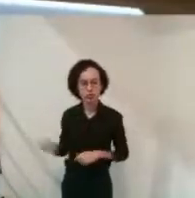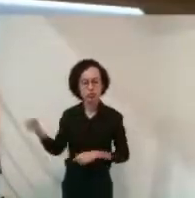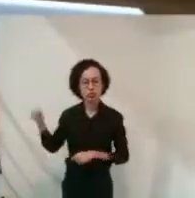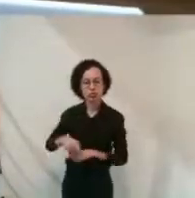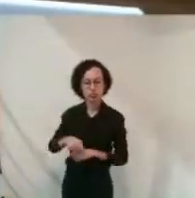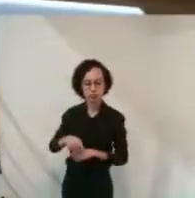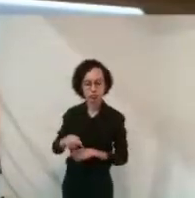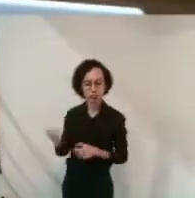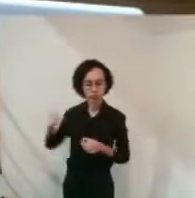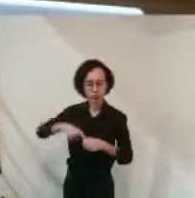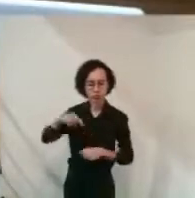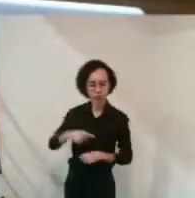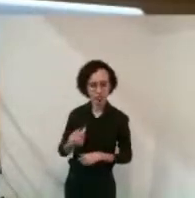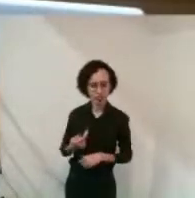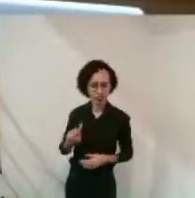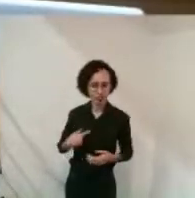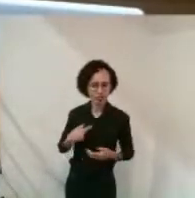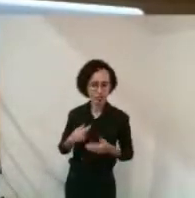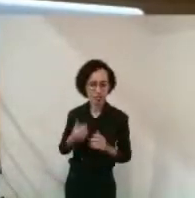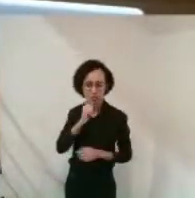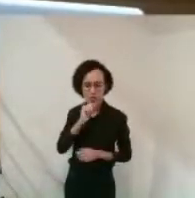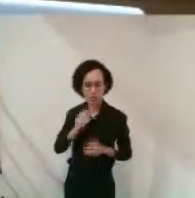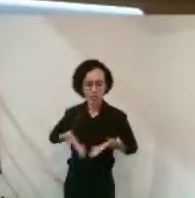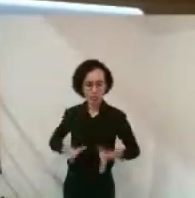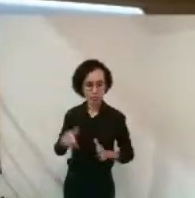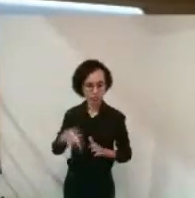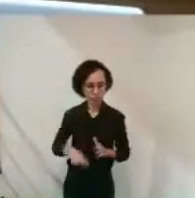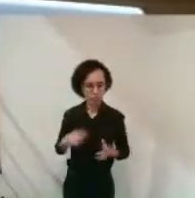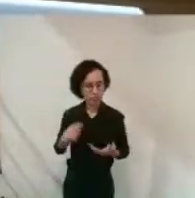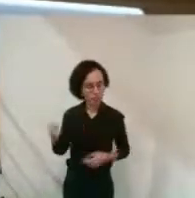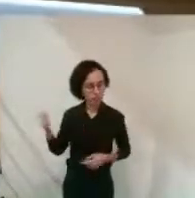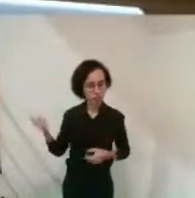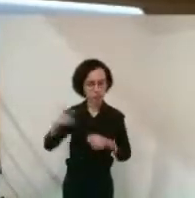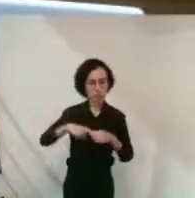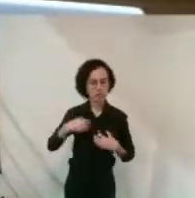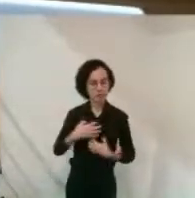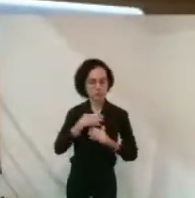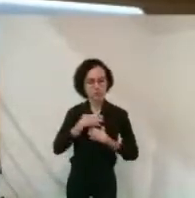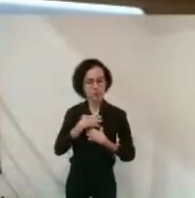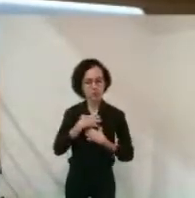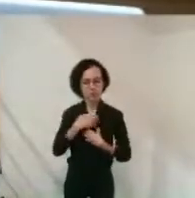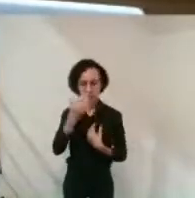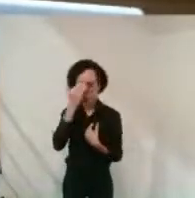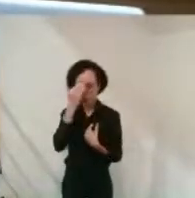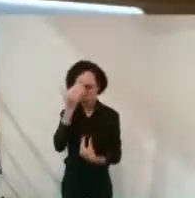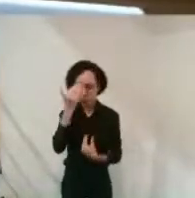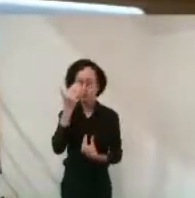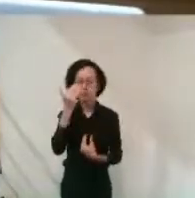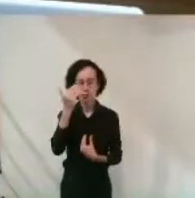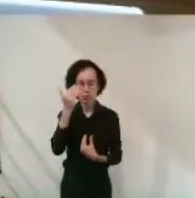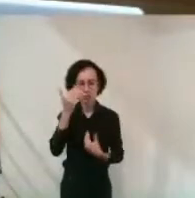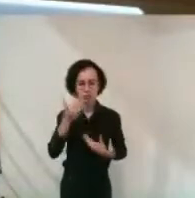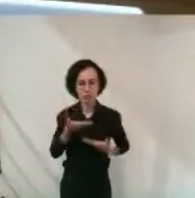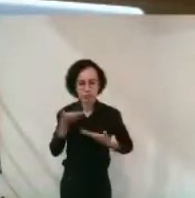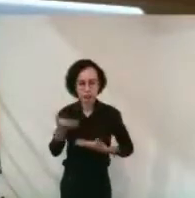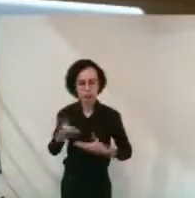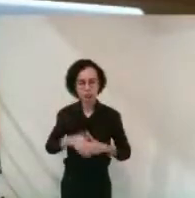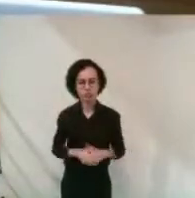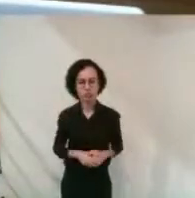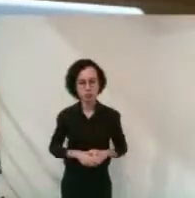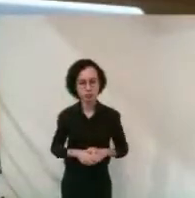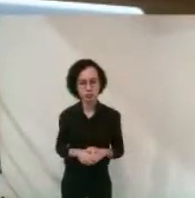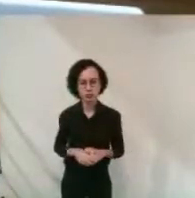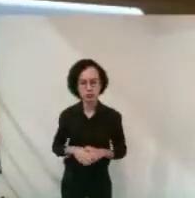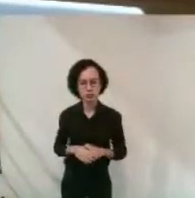natal dela para poder fazer essa exposição hoje. Então, assim, muito obrigado pela receptividade, pela acolhida, e a gente